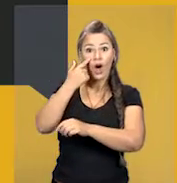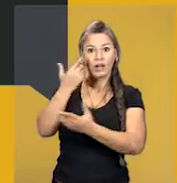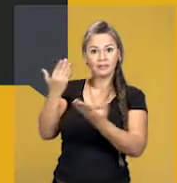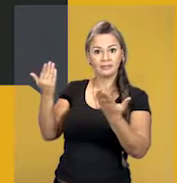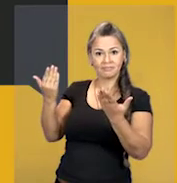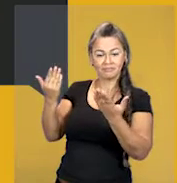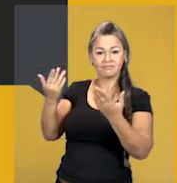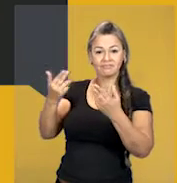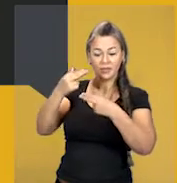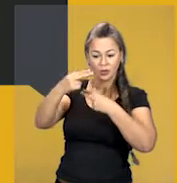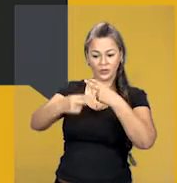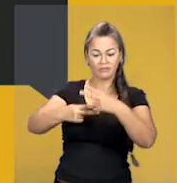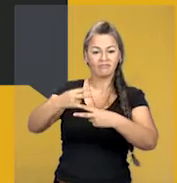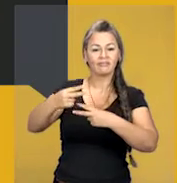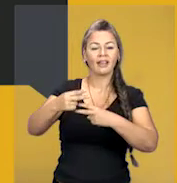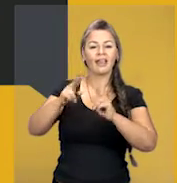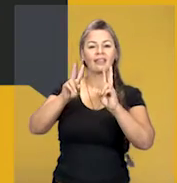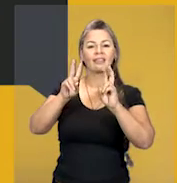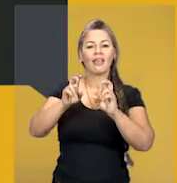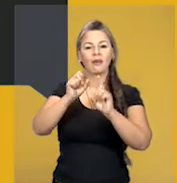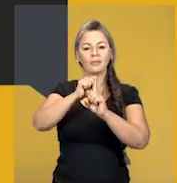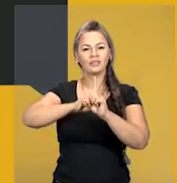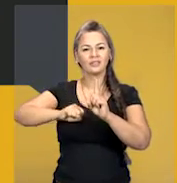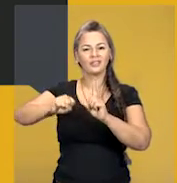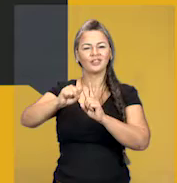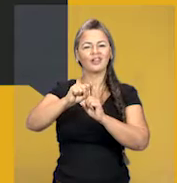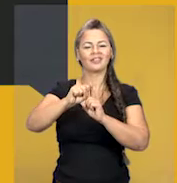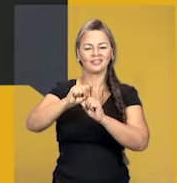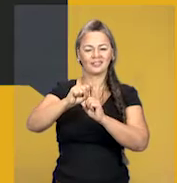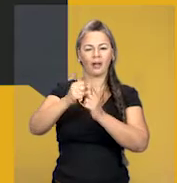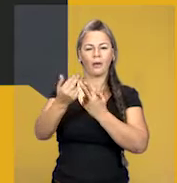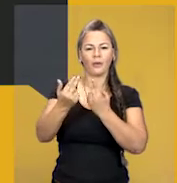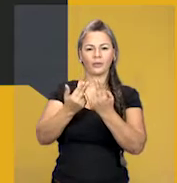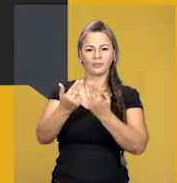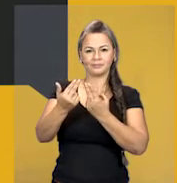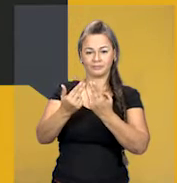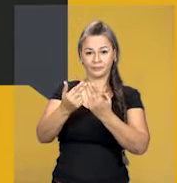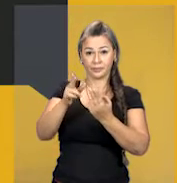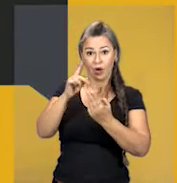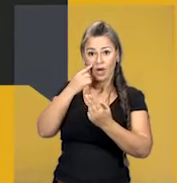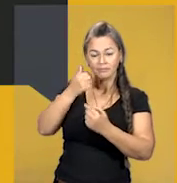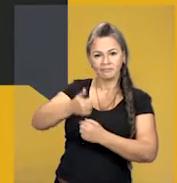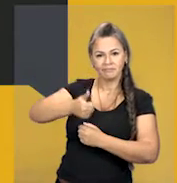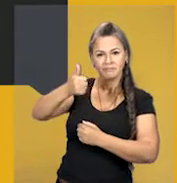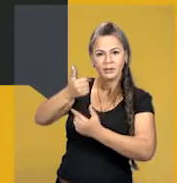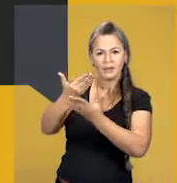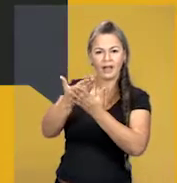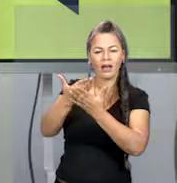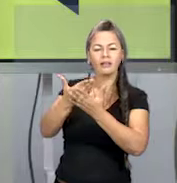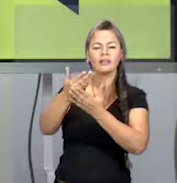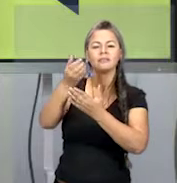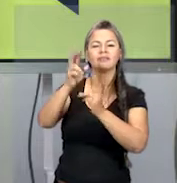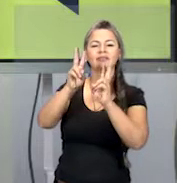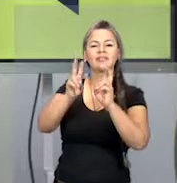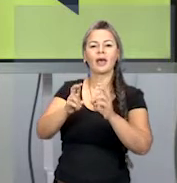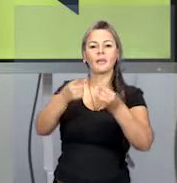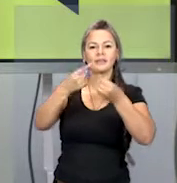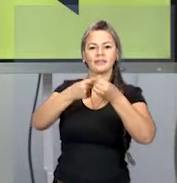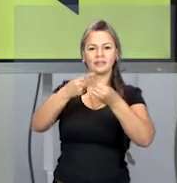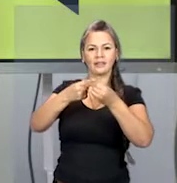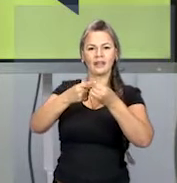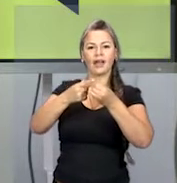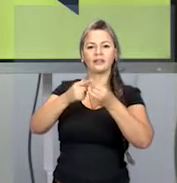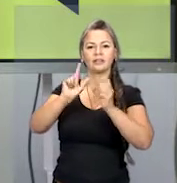Sociologia Urbana. Assim, na primeira aula, vamos falar sobre a cidade e o indivíduo. Na segunda